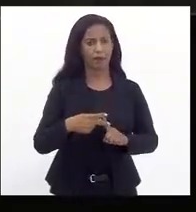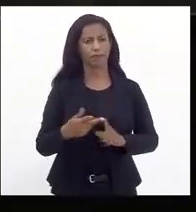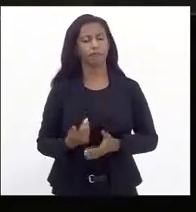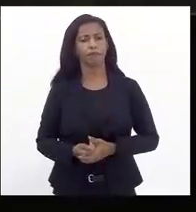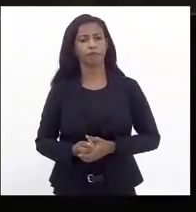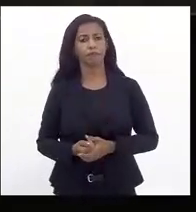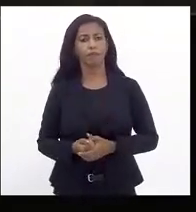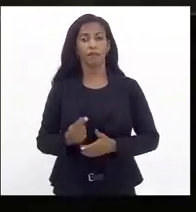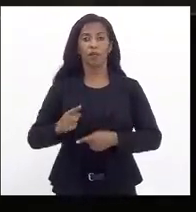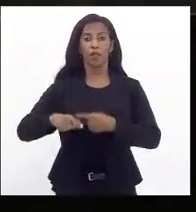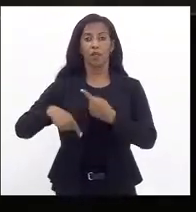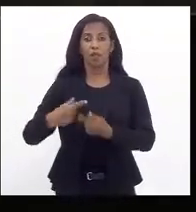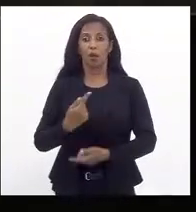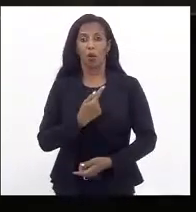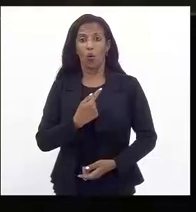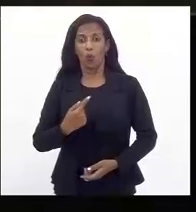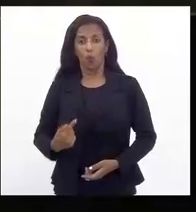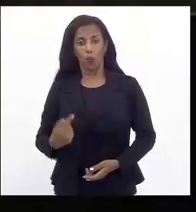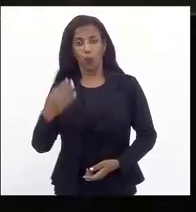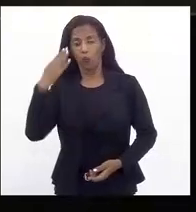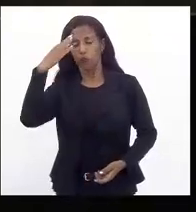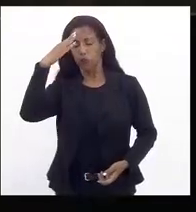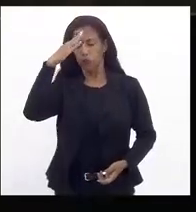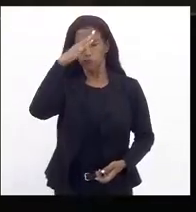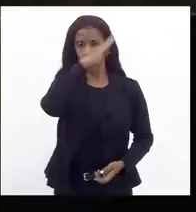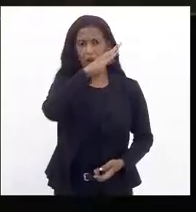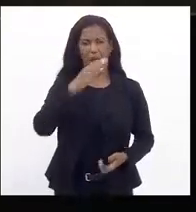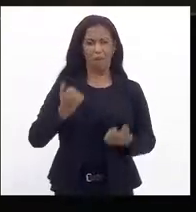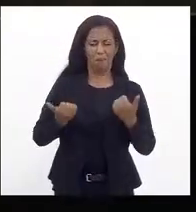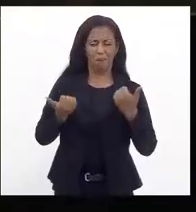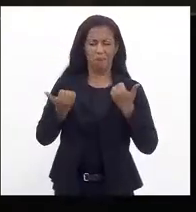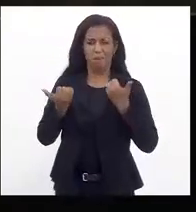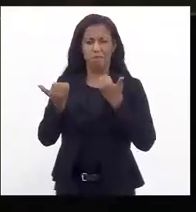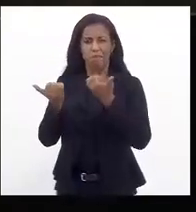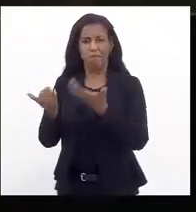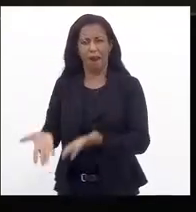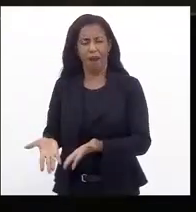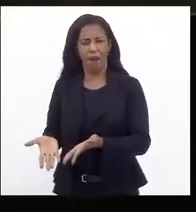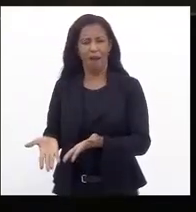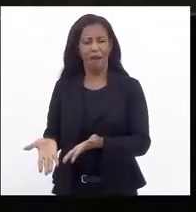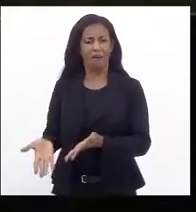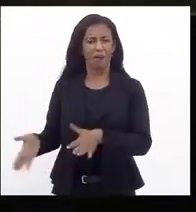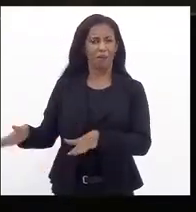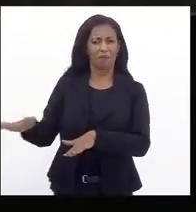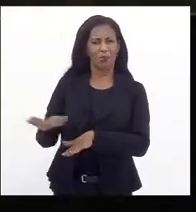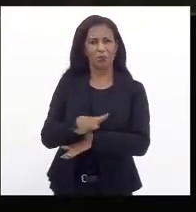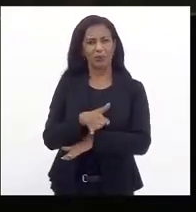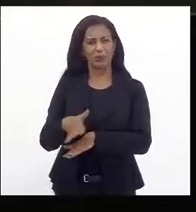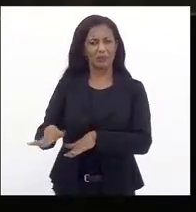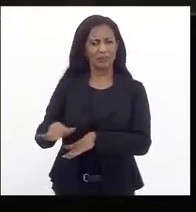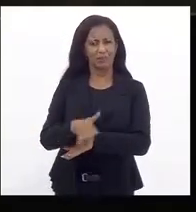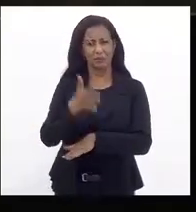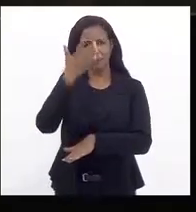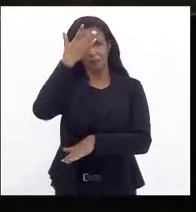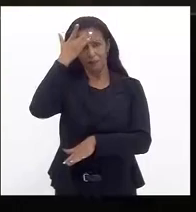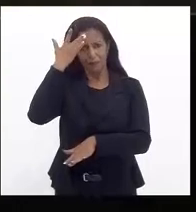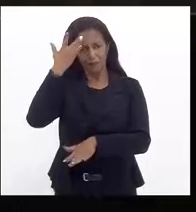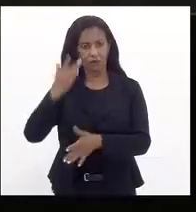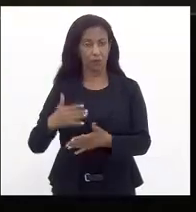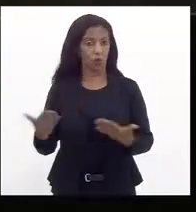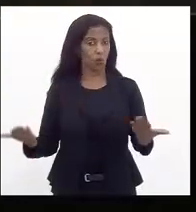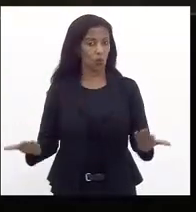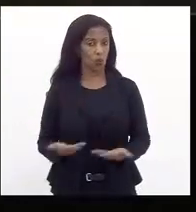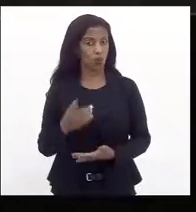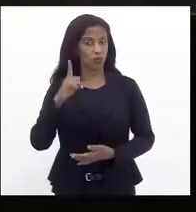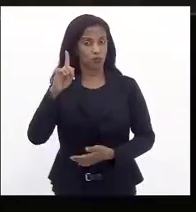e depois do governo bolsonaro jogando a pratical em cima e hoje